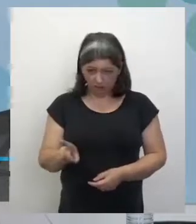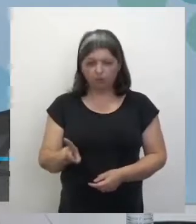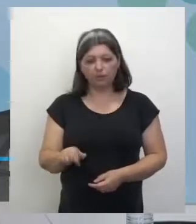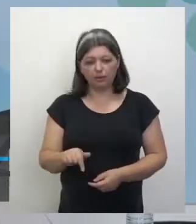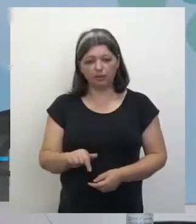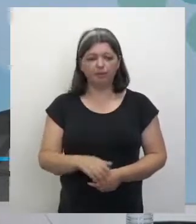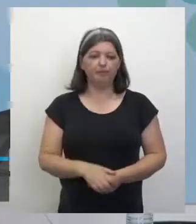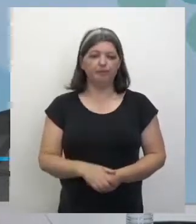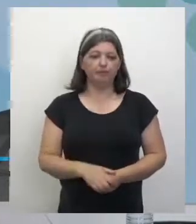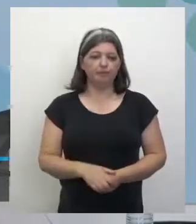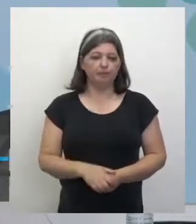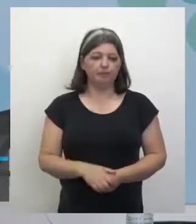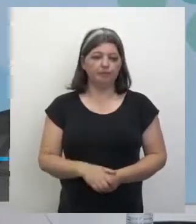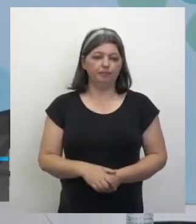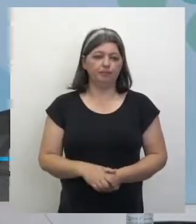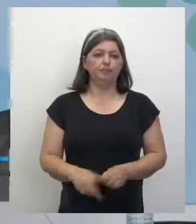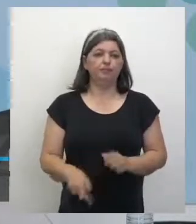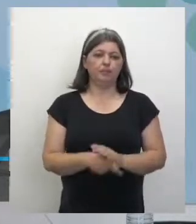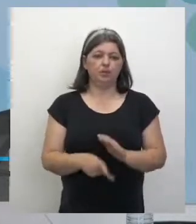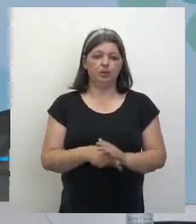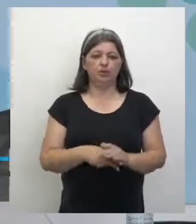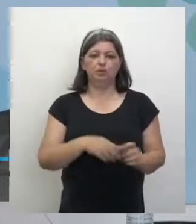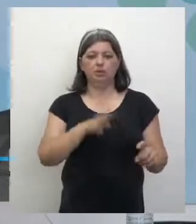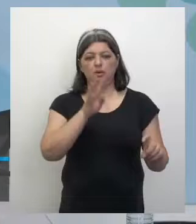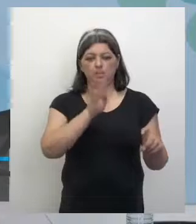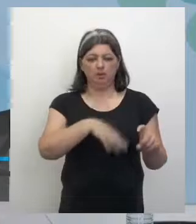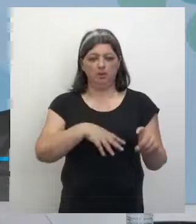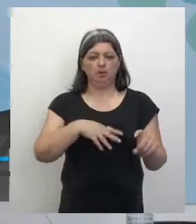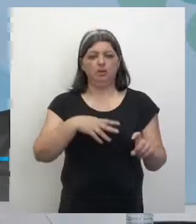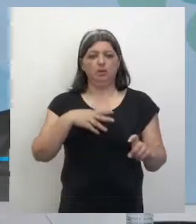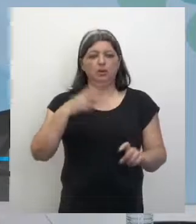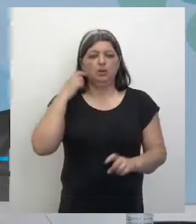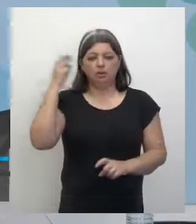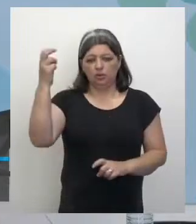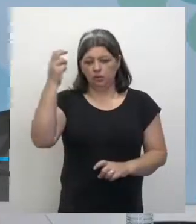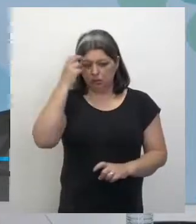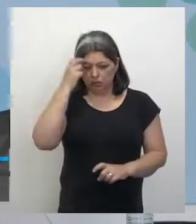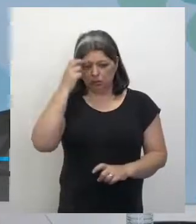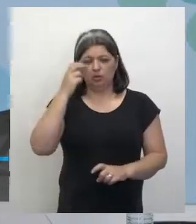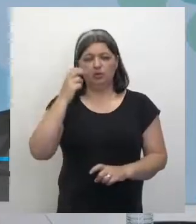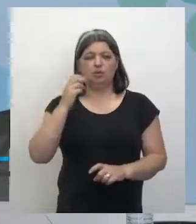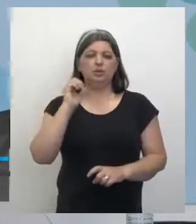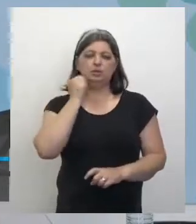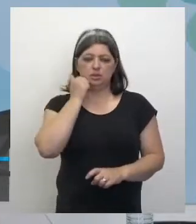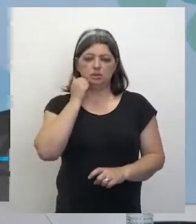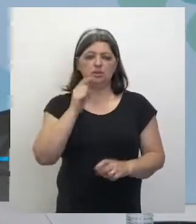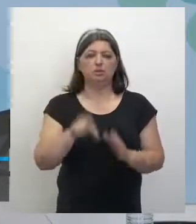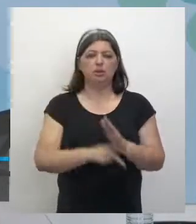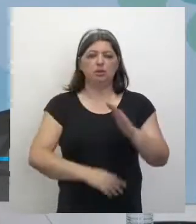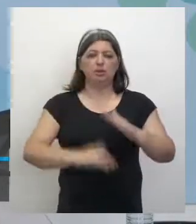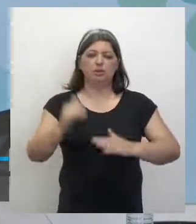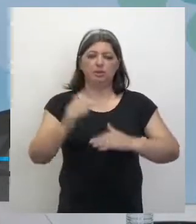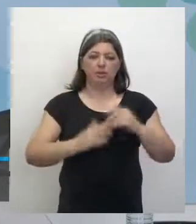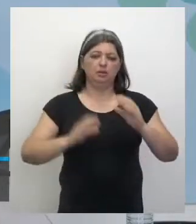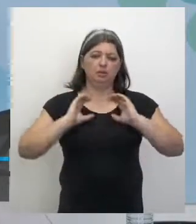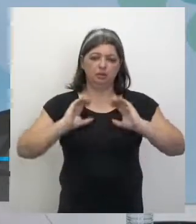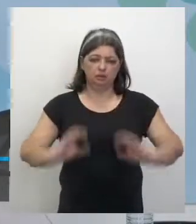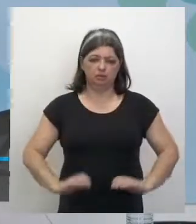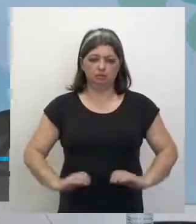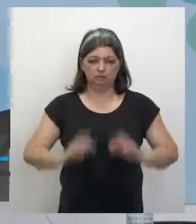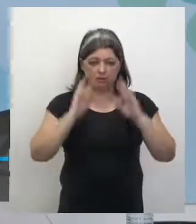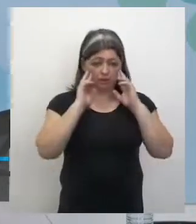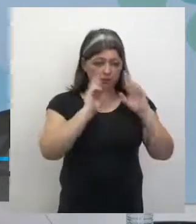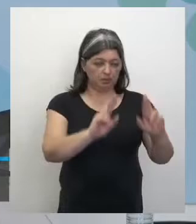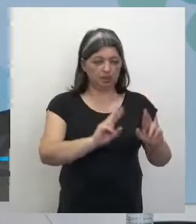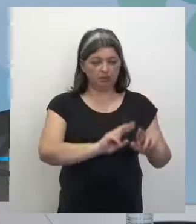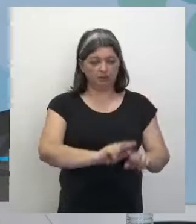formas de Sim, conhecimento, mito, cultura, religião, arte, ciência, relacionar práticas de cidadania e respeito às diferenças,